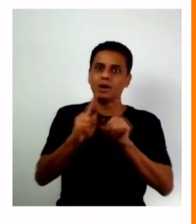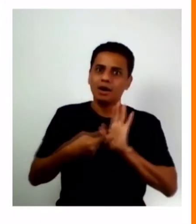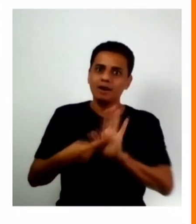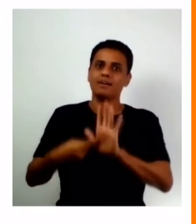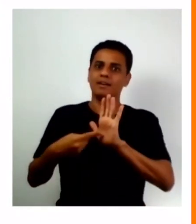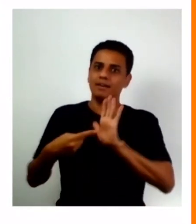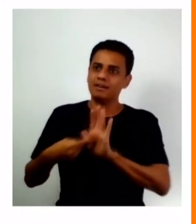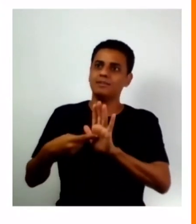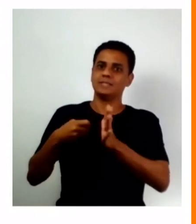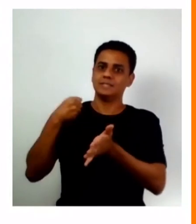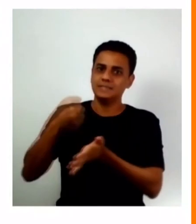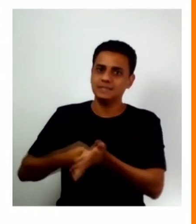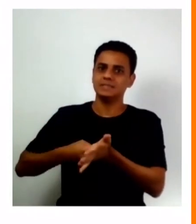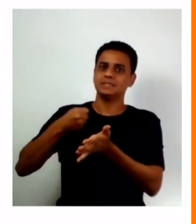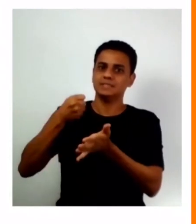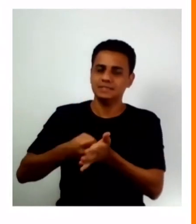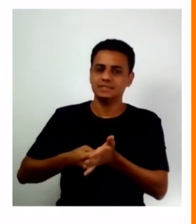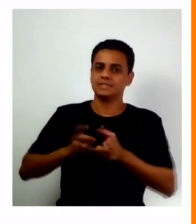luchando nesse sentido.